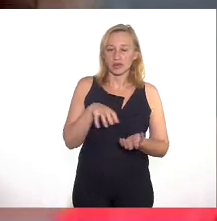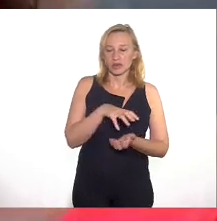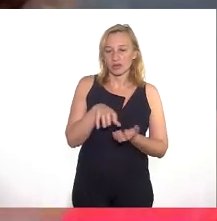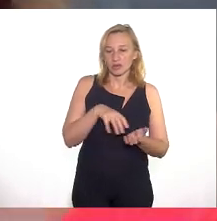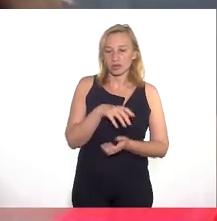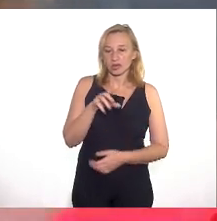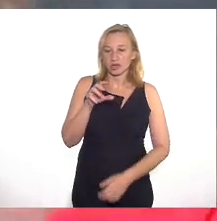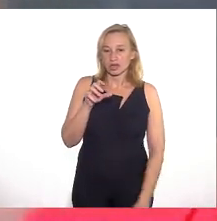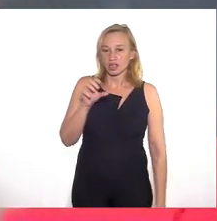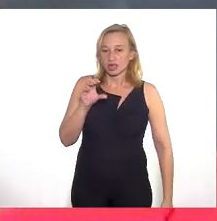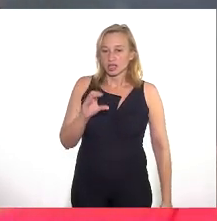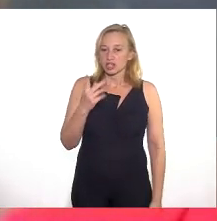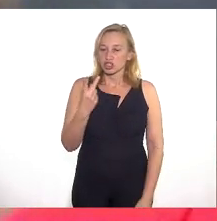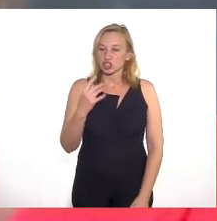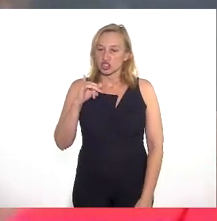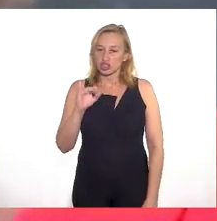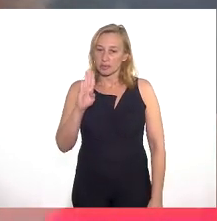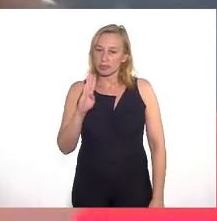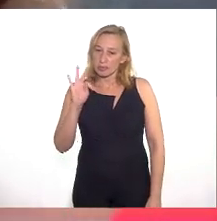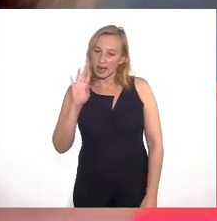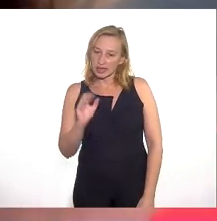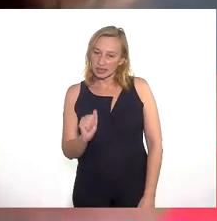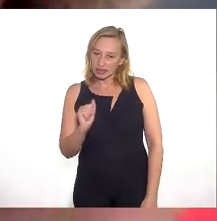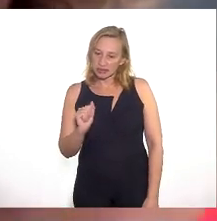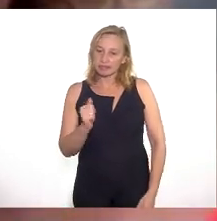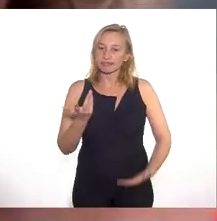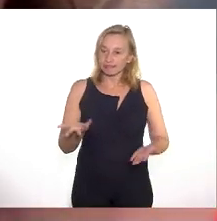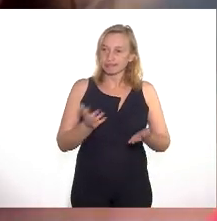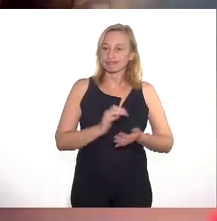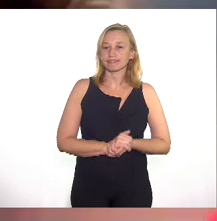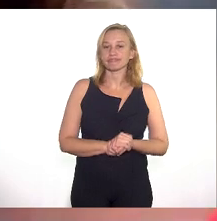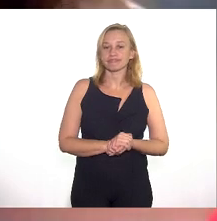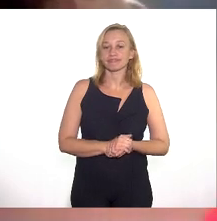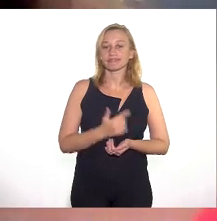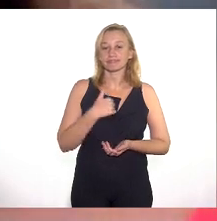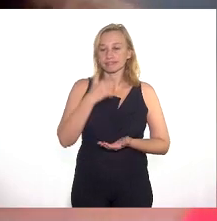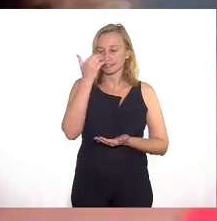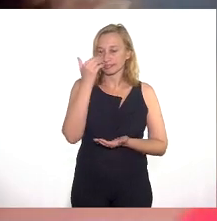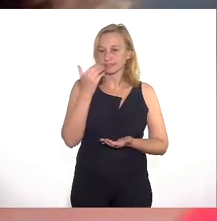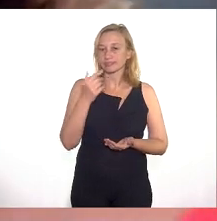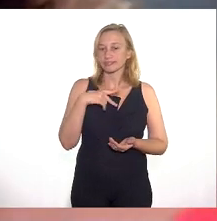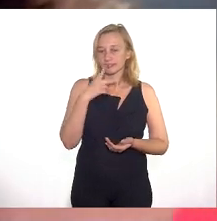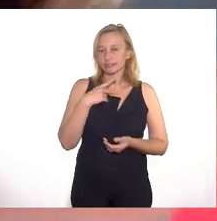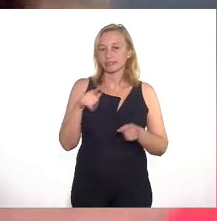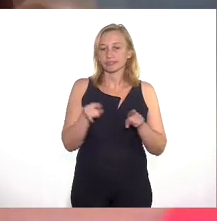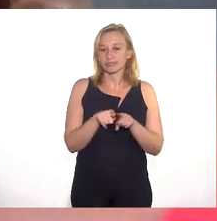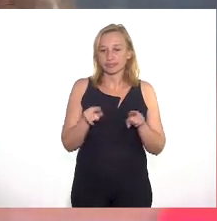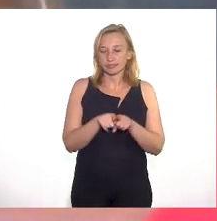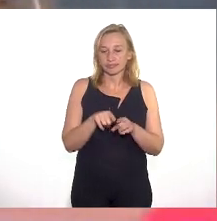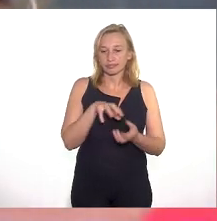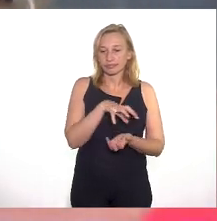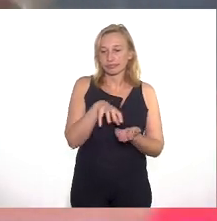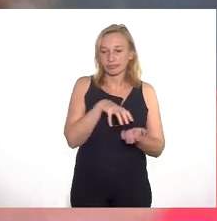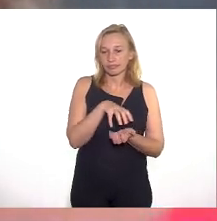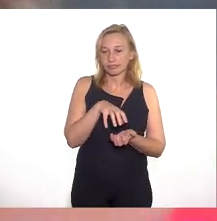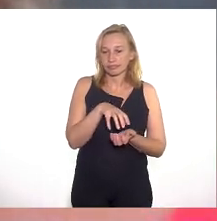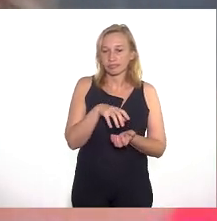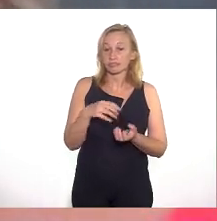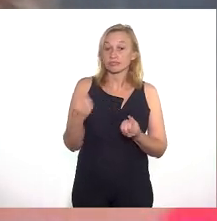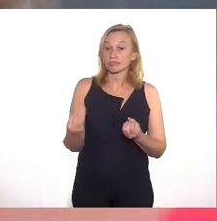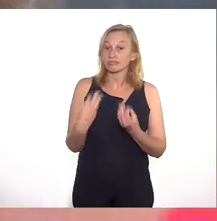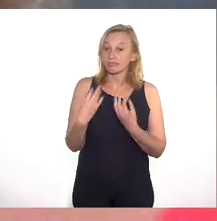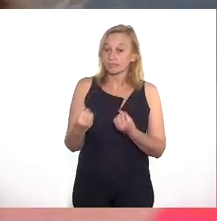faz essa fala ainda se referindo ao próprio século em que estava. Eu acrescentaria também que foi uma revolta que nos